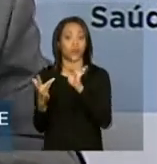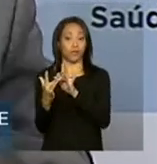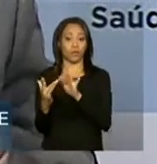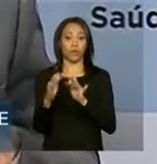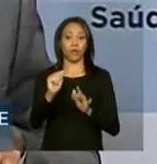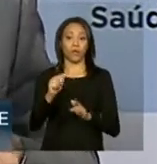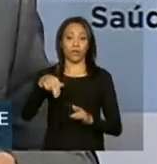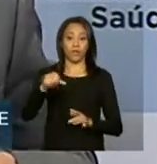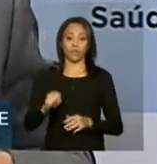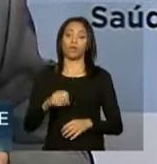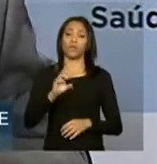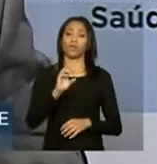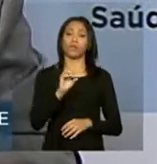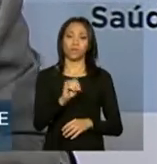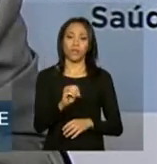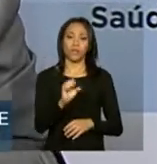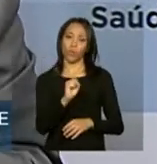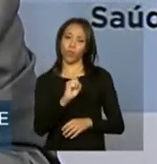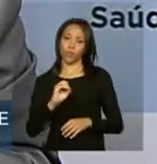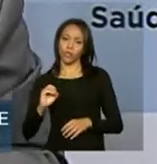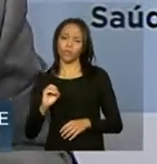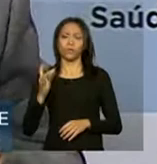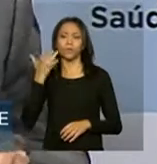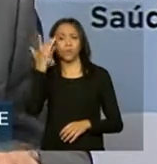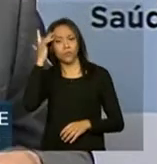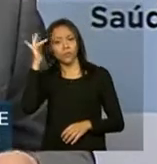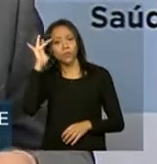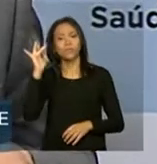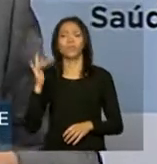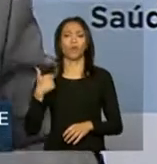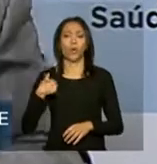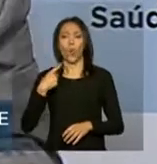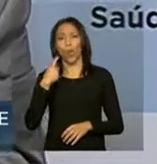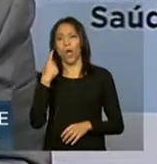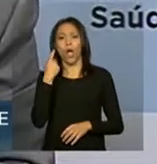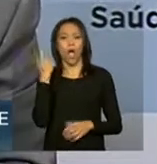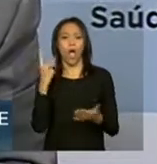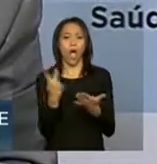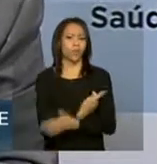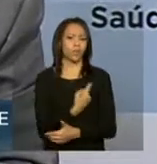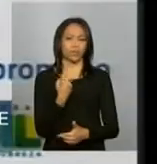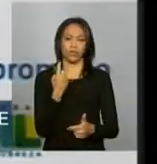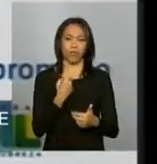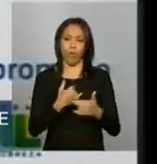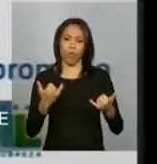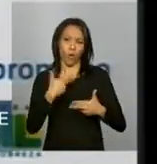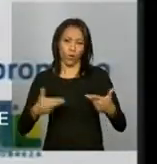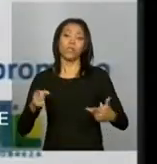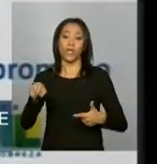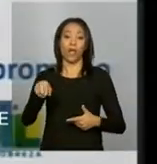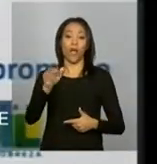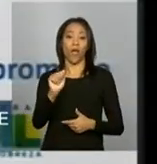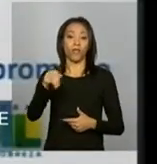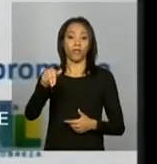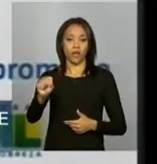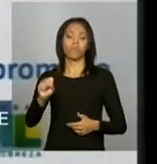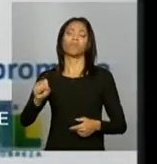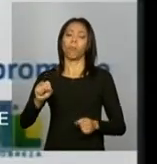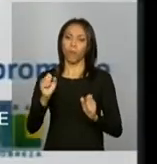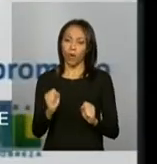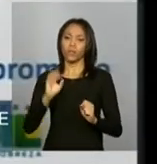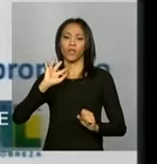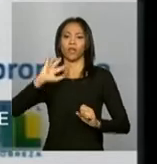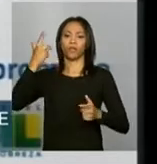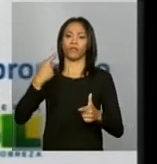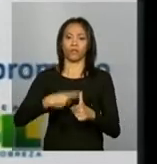o 0800 da ANS, para qualquer dúvida, qualquer tipo de negativa, porque a ANS está tendo capacidade de resolver o conflito